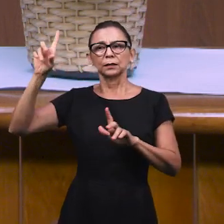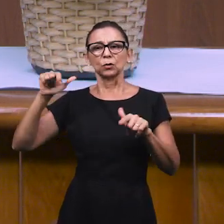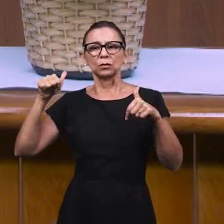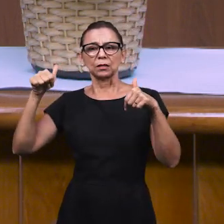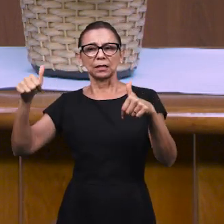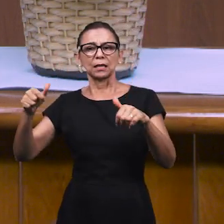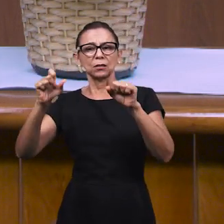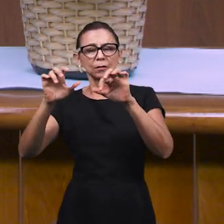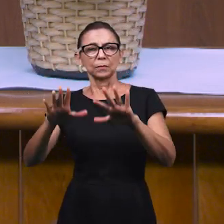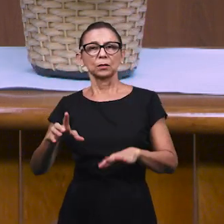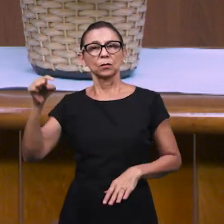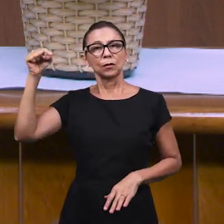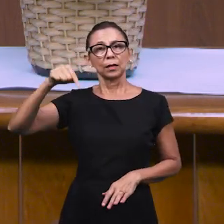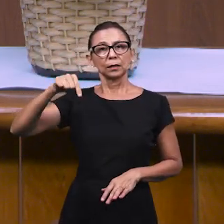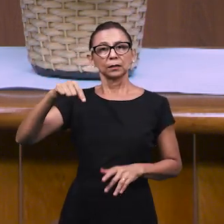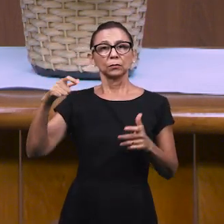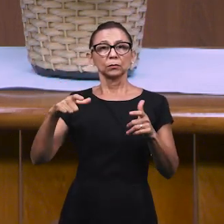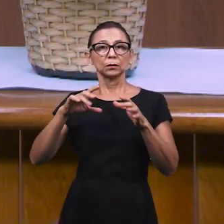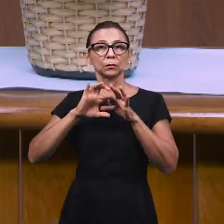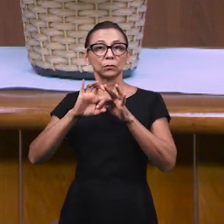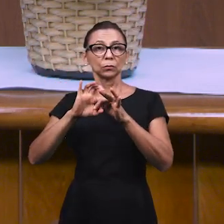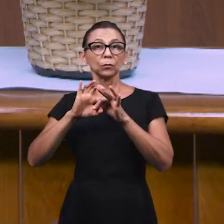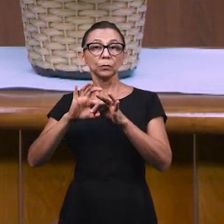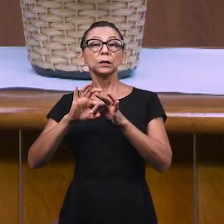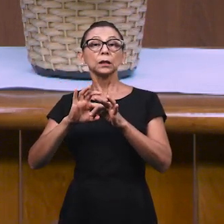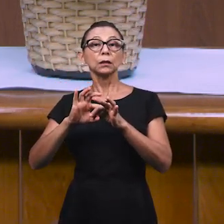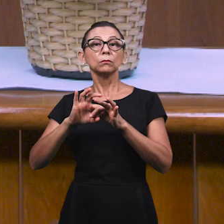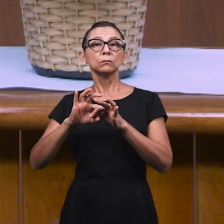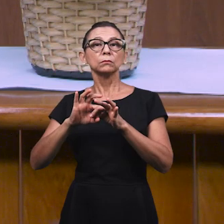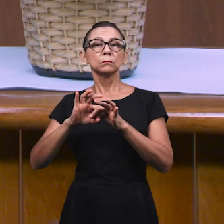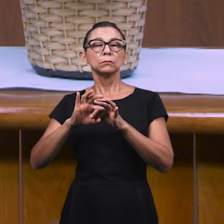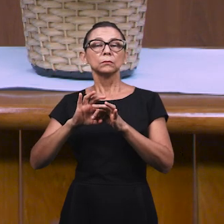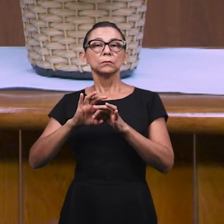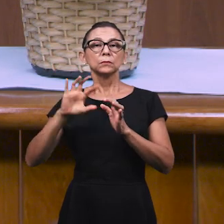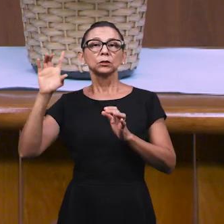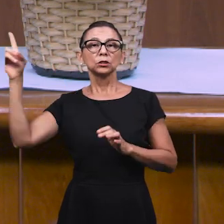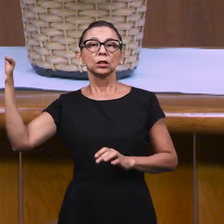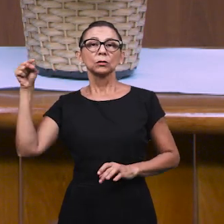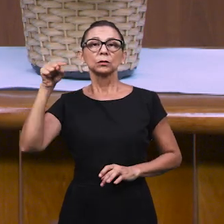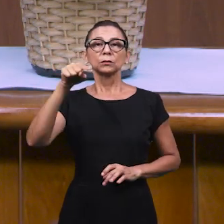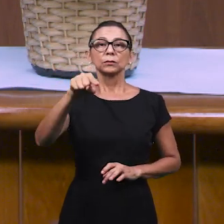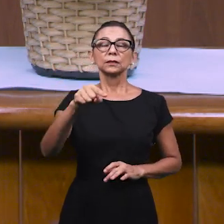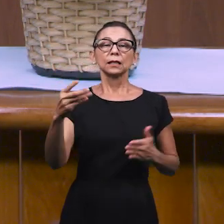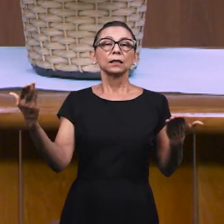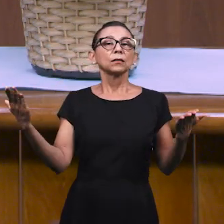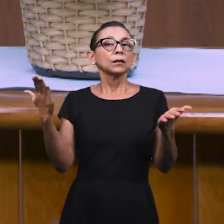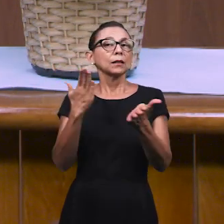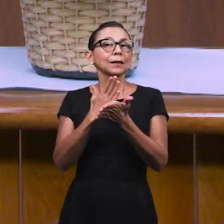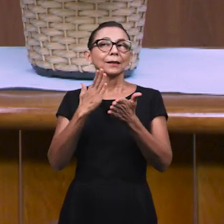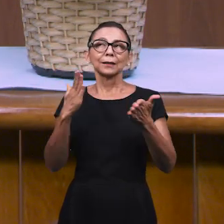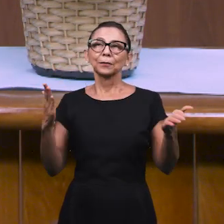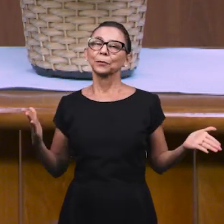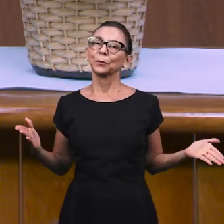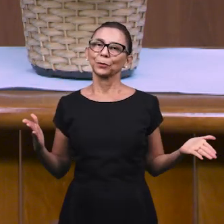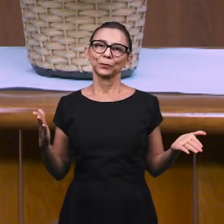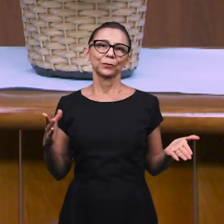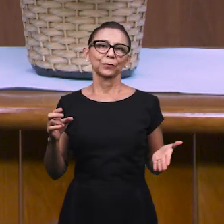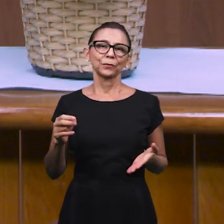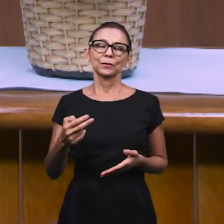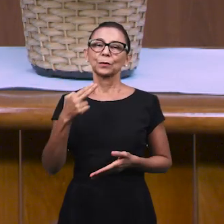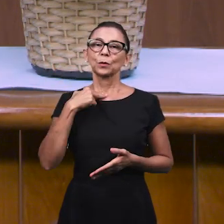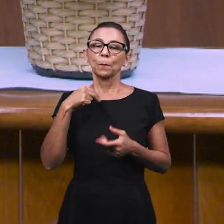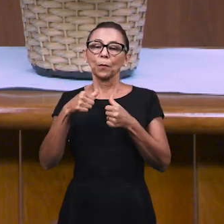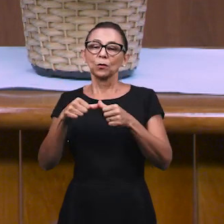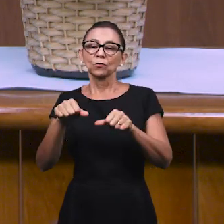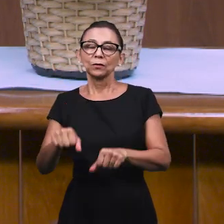esse lugar onde é que está a comunhão de Deus com você, você não pode ficar aqui mais. Não tem espaço para você aqui. Você